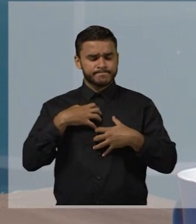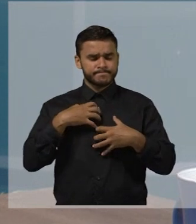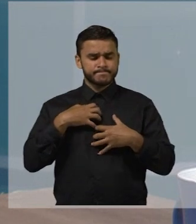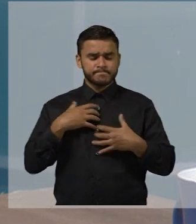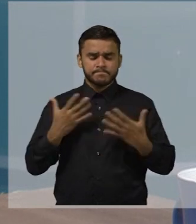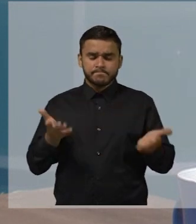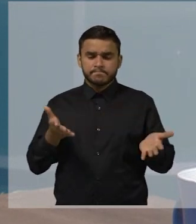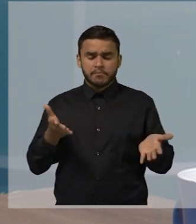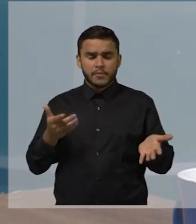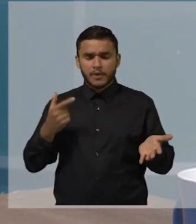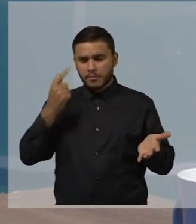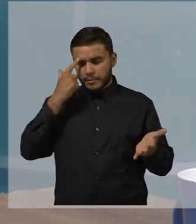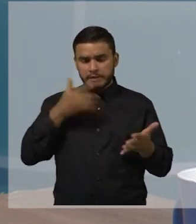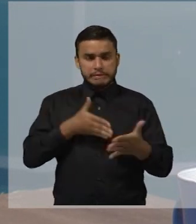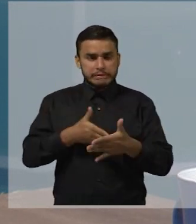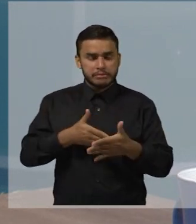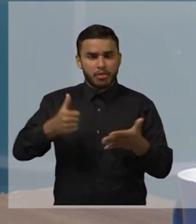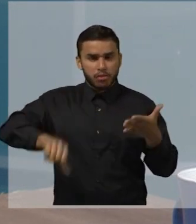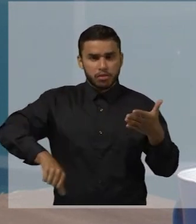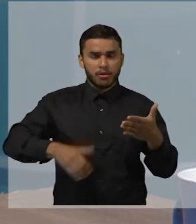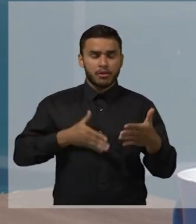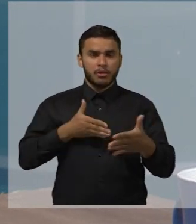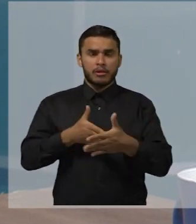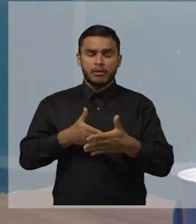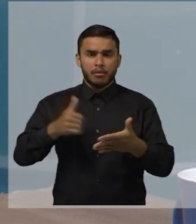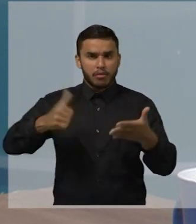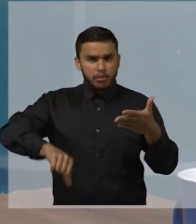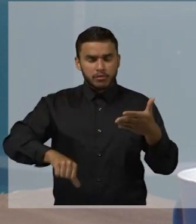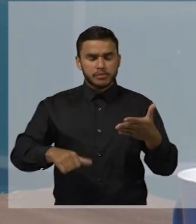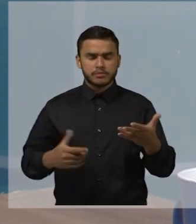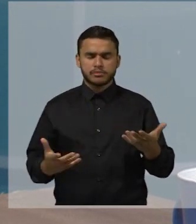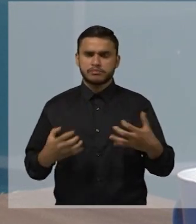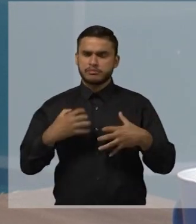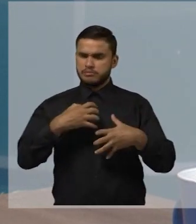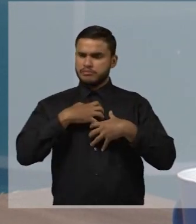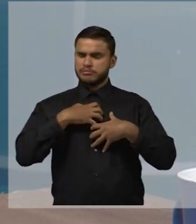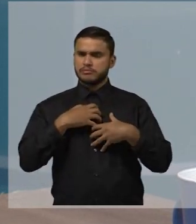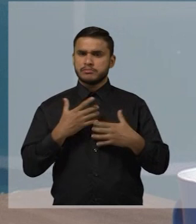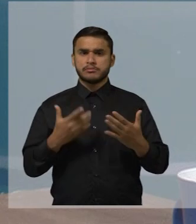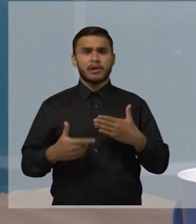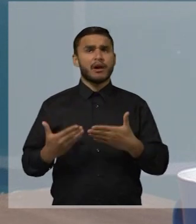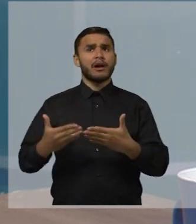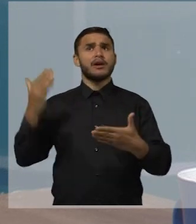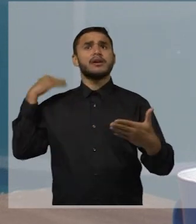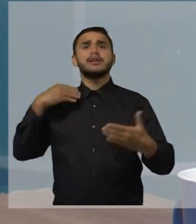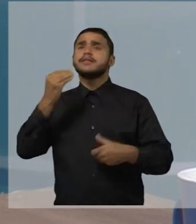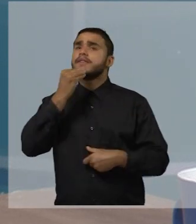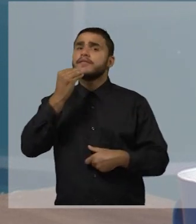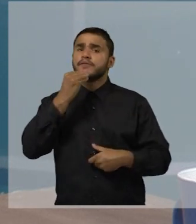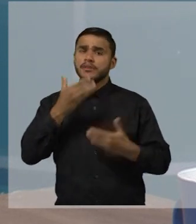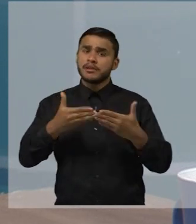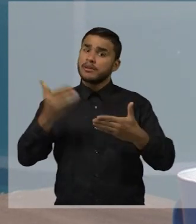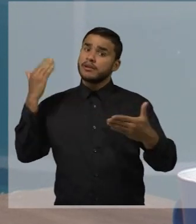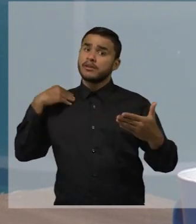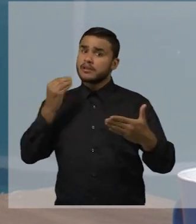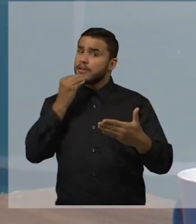frustração pelo fato de que esse tipo de ação que hoje se desenvolve não ocorreu anteriormente.